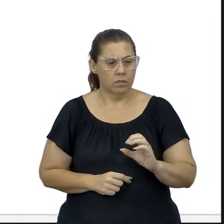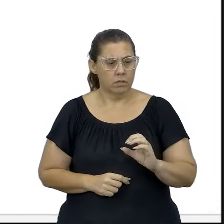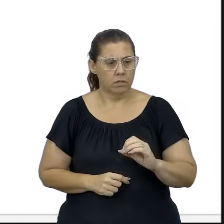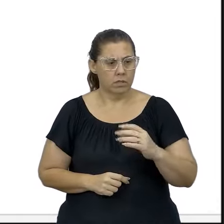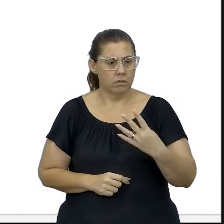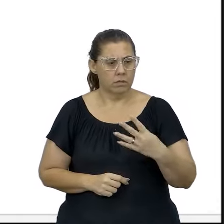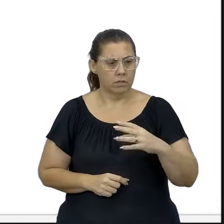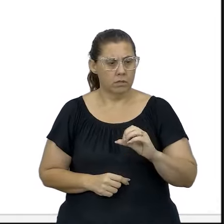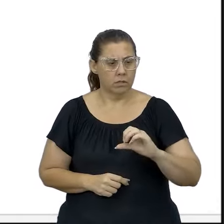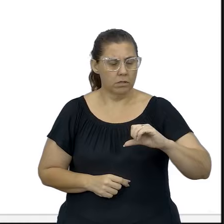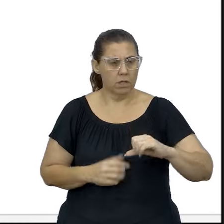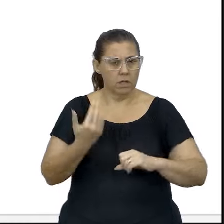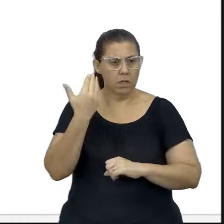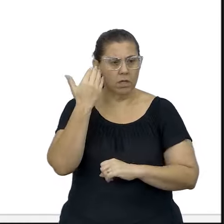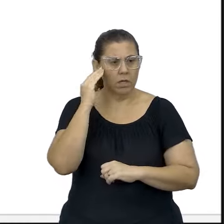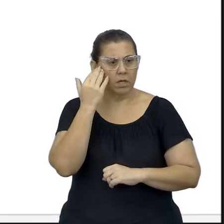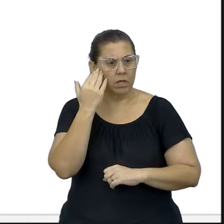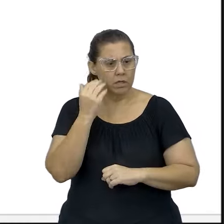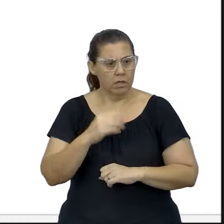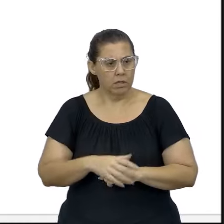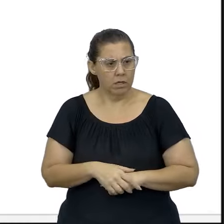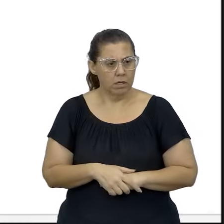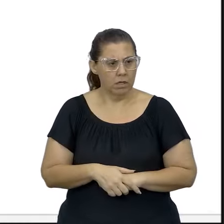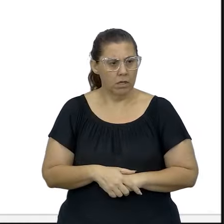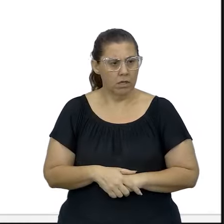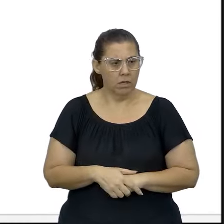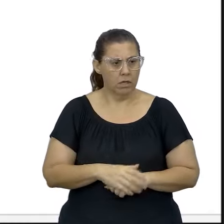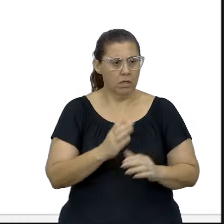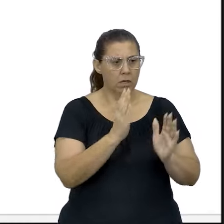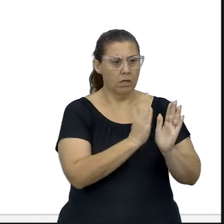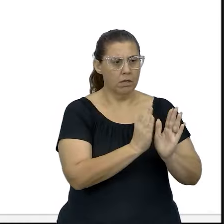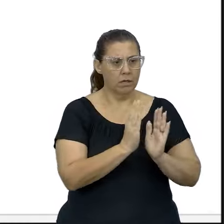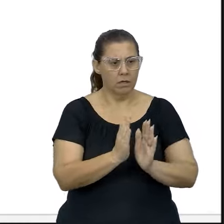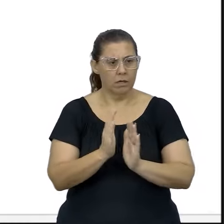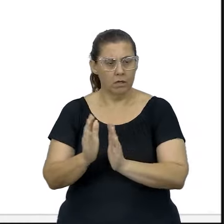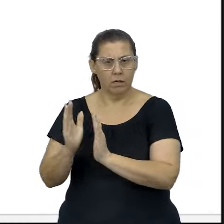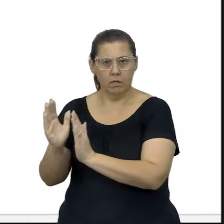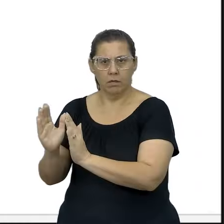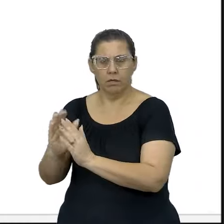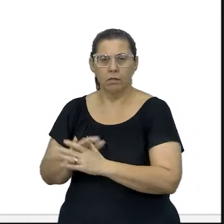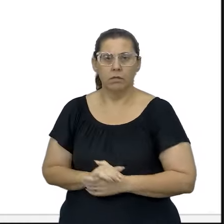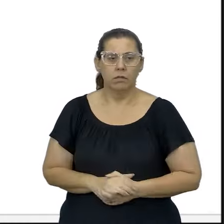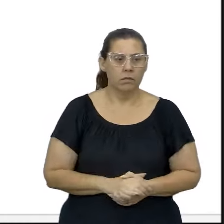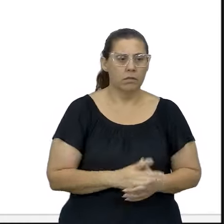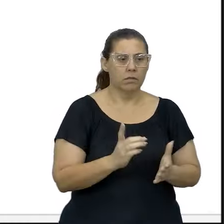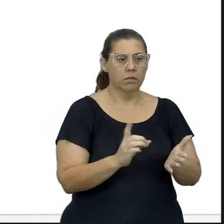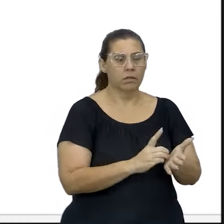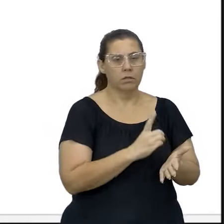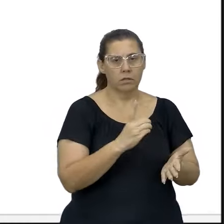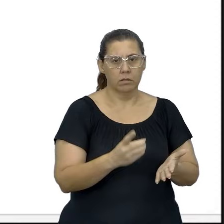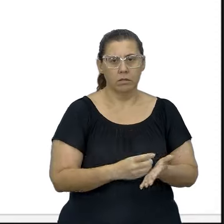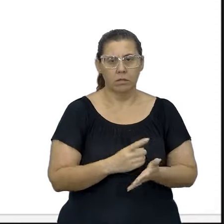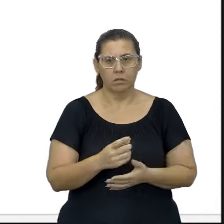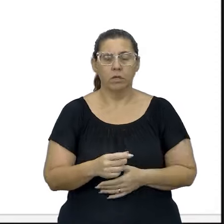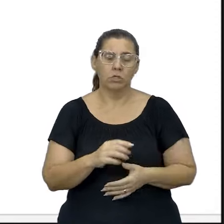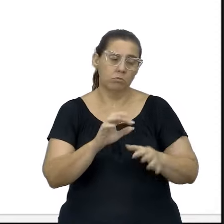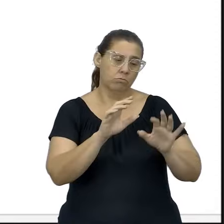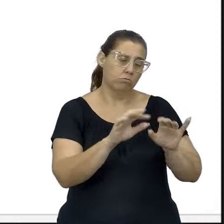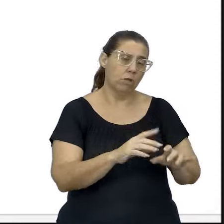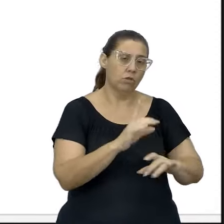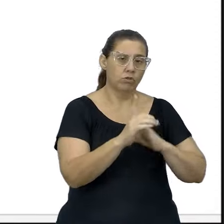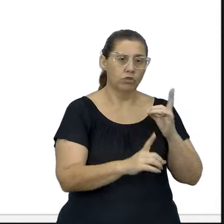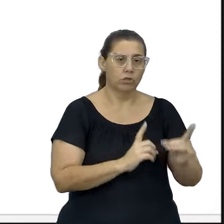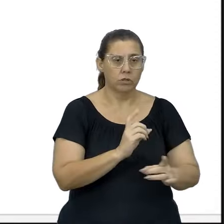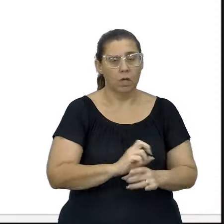F04LP09 é ler e compreender verbetes de enciclopédia ou de dicionário, sejam digitais ou impressos,